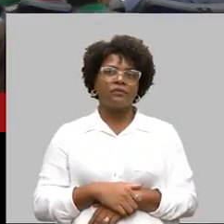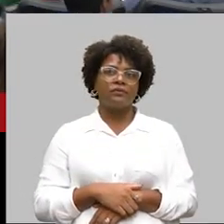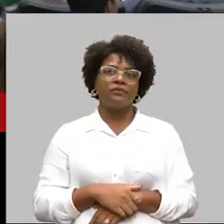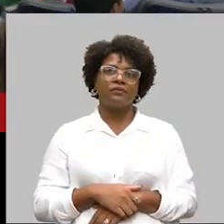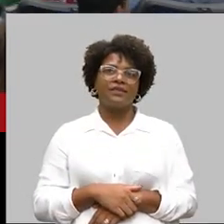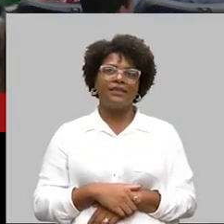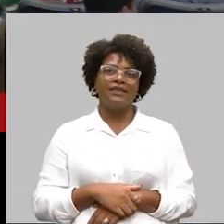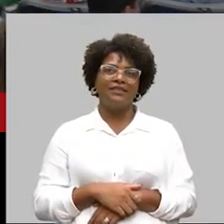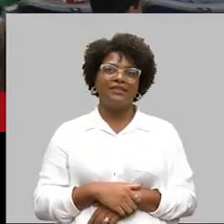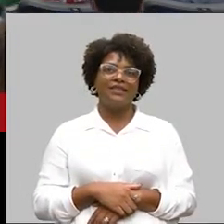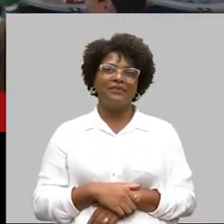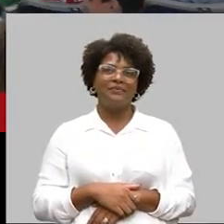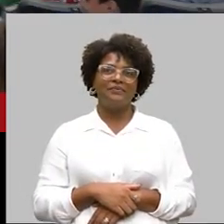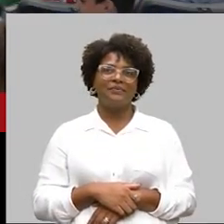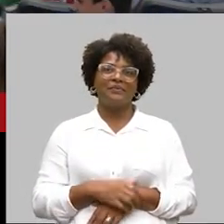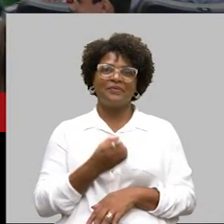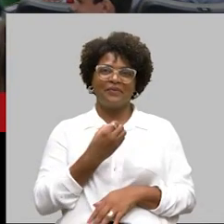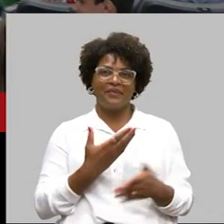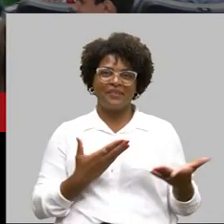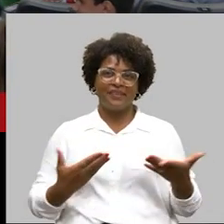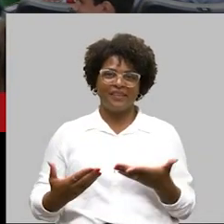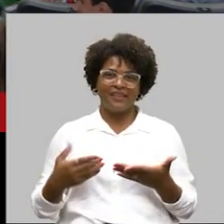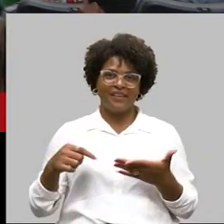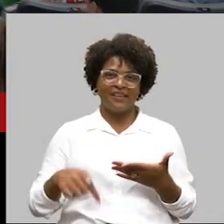Gerais seja bem-vinda